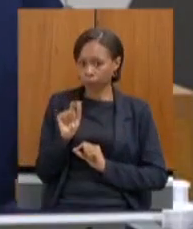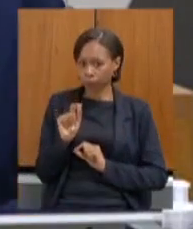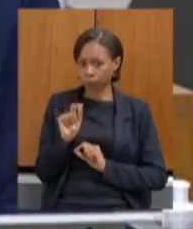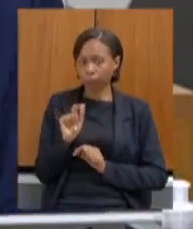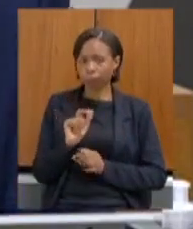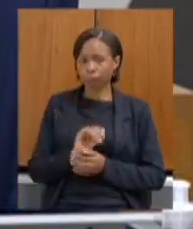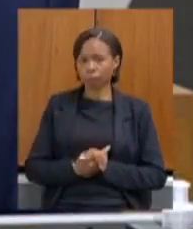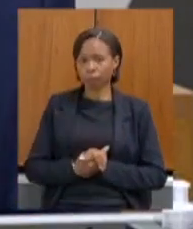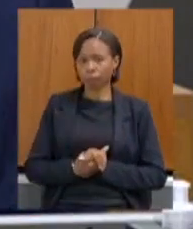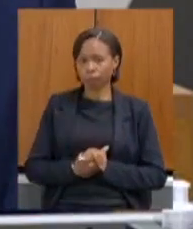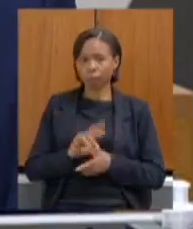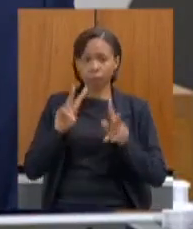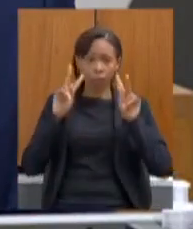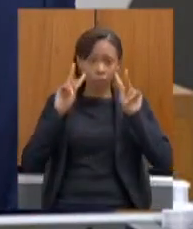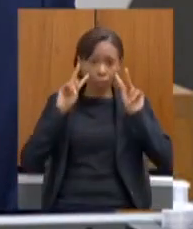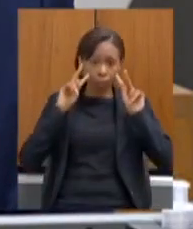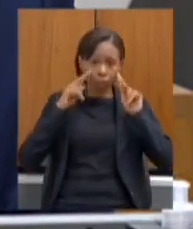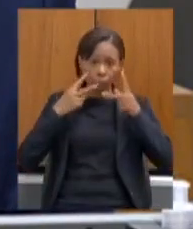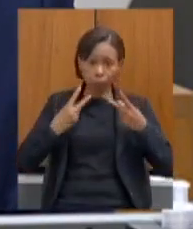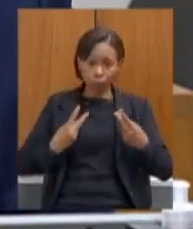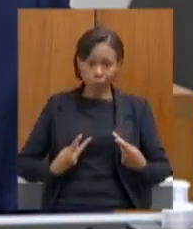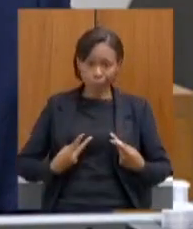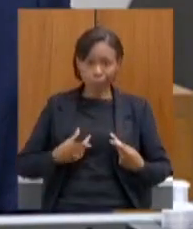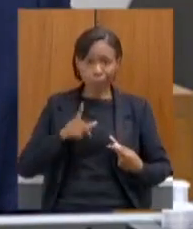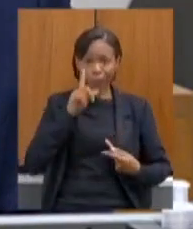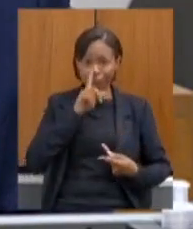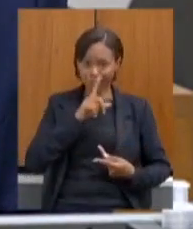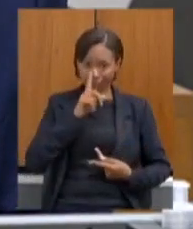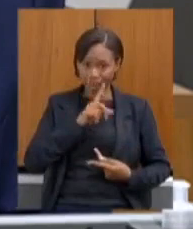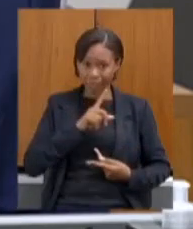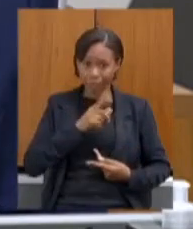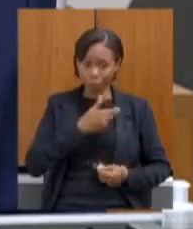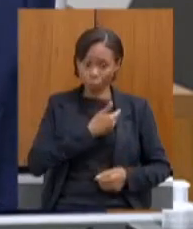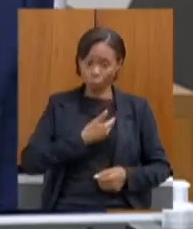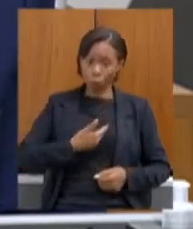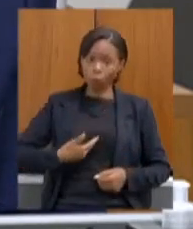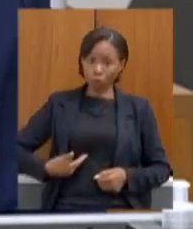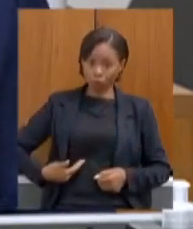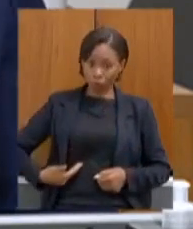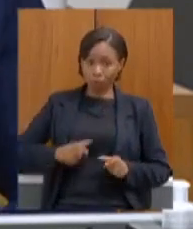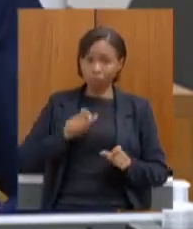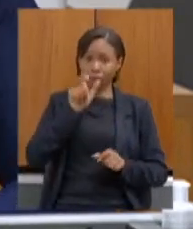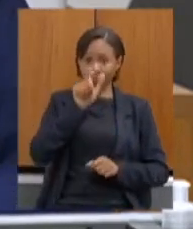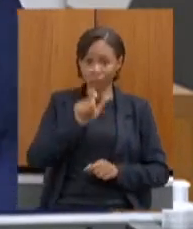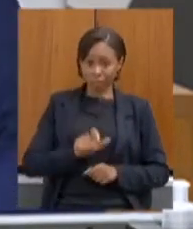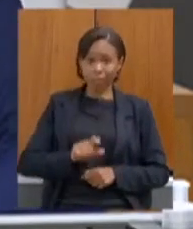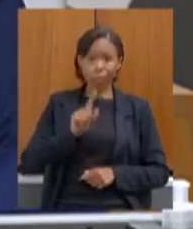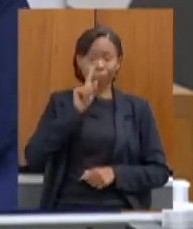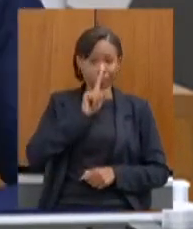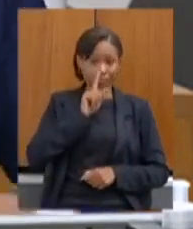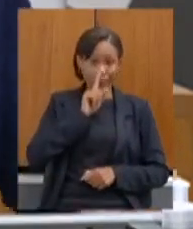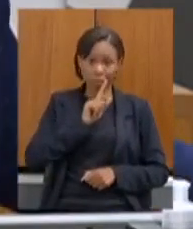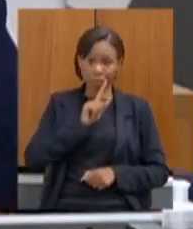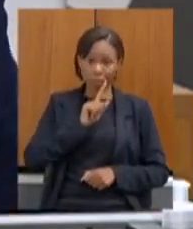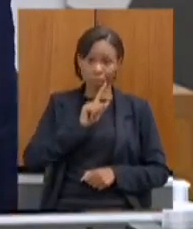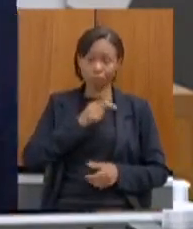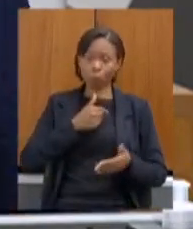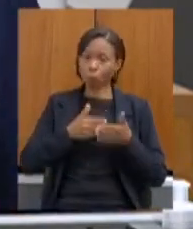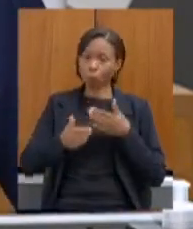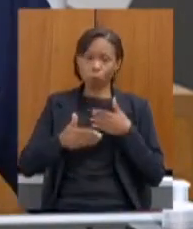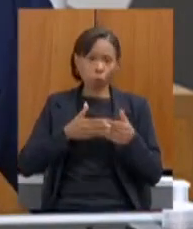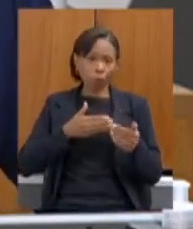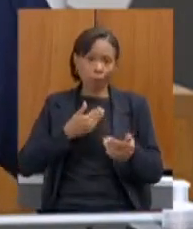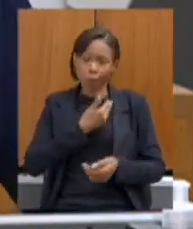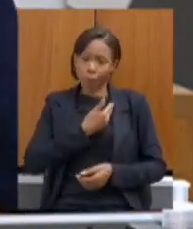O ser humano falha, deputado. Governos falham. Todo governo, em algum momento, será